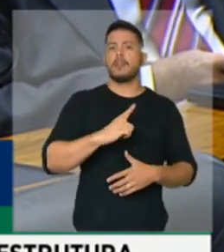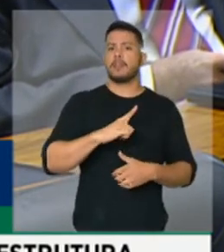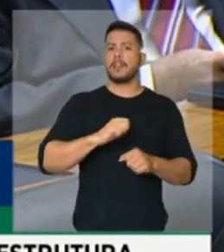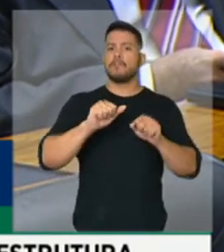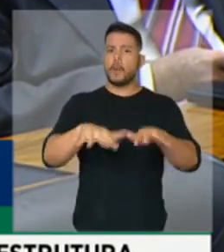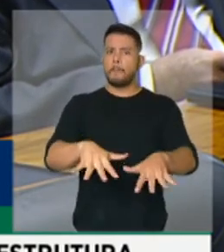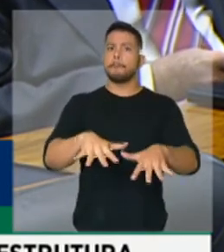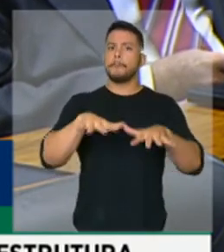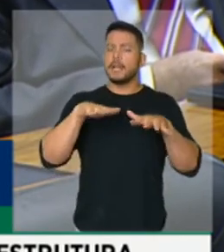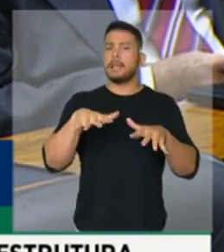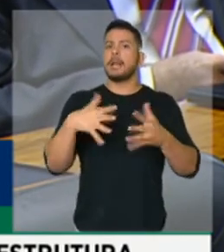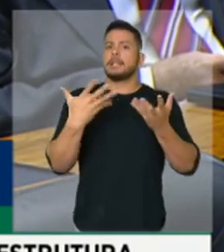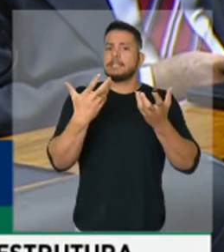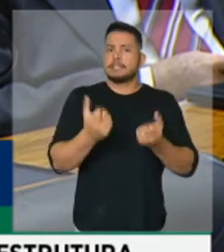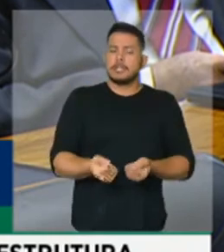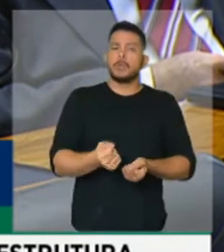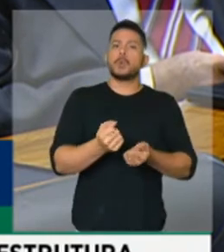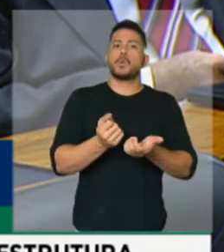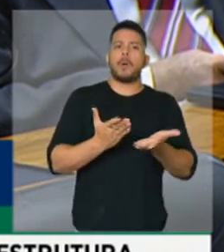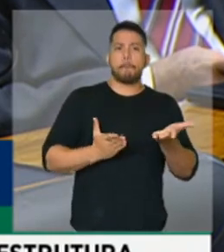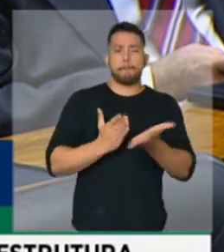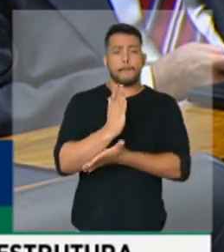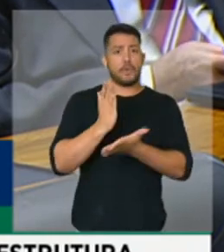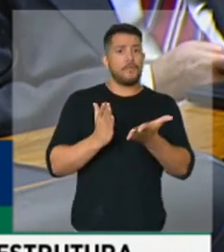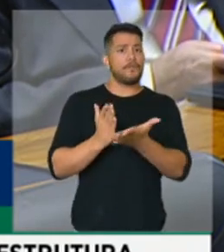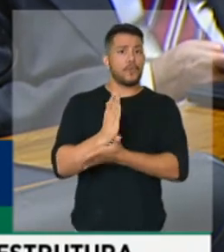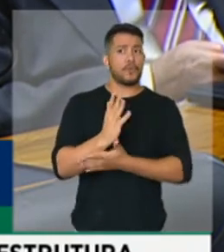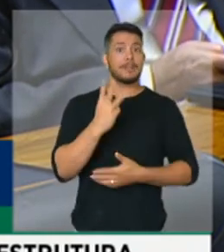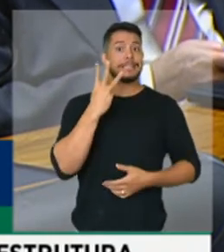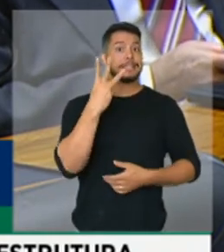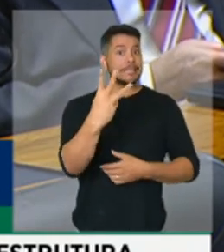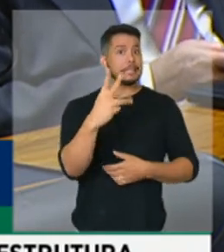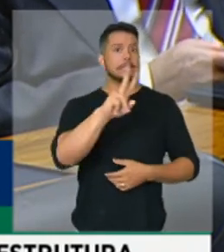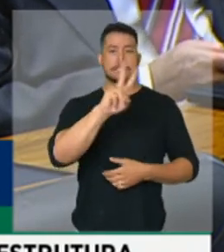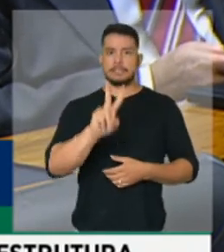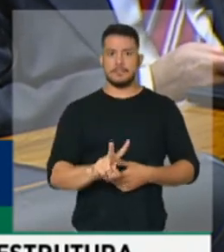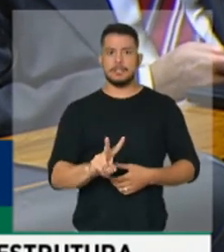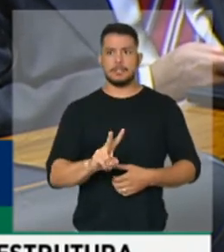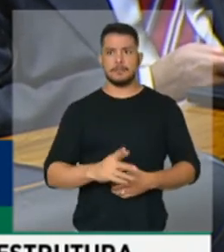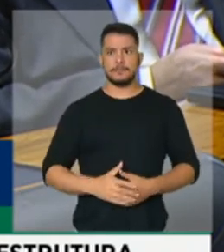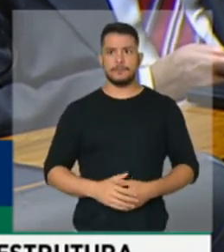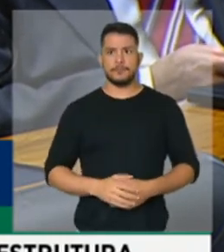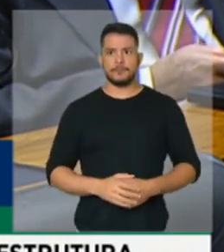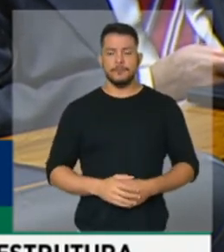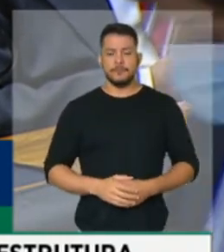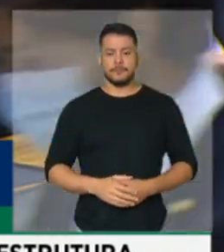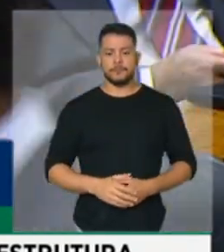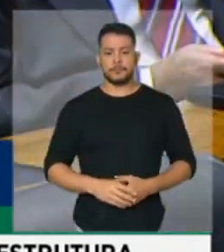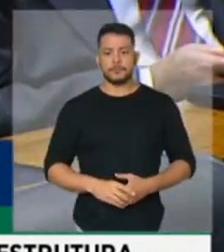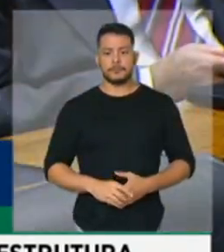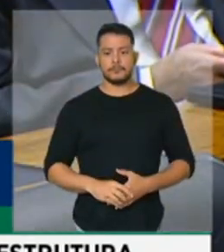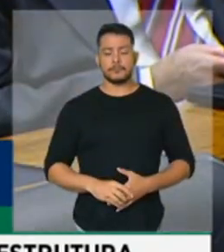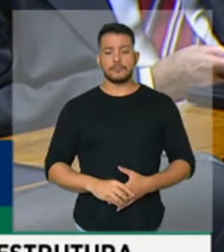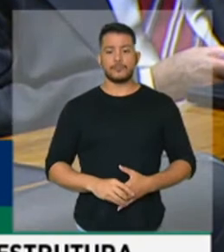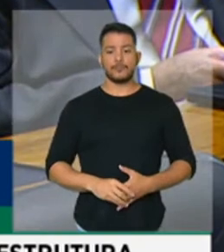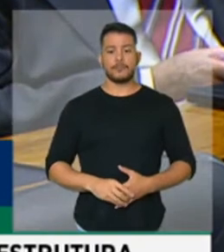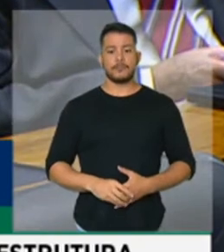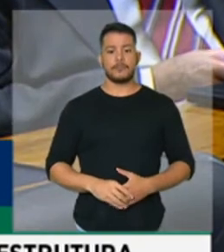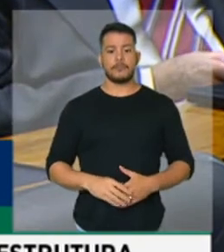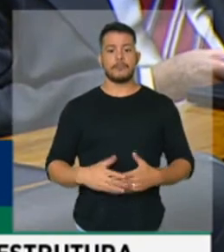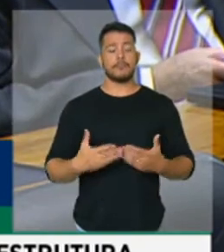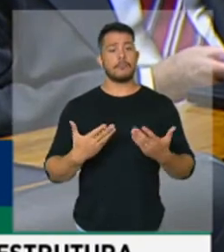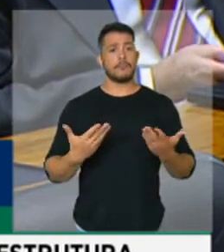plenário, das duas casas três vezes, não sucessivamente. Em nenhuma